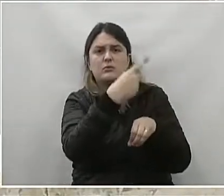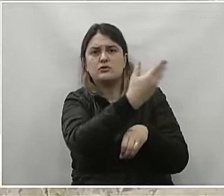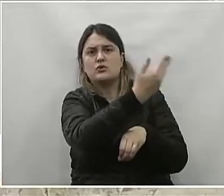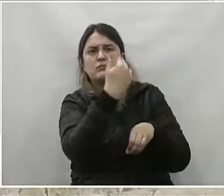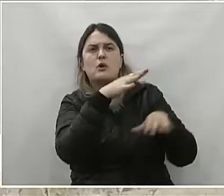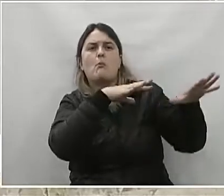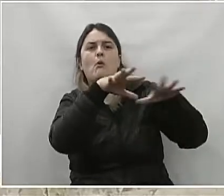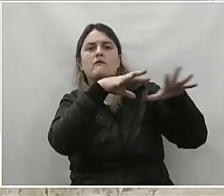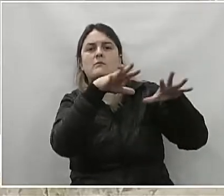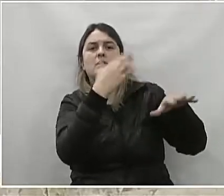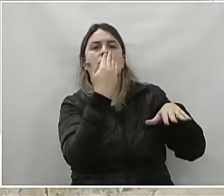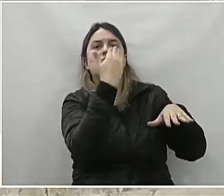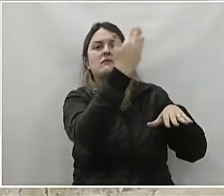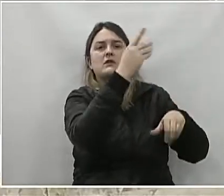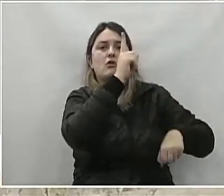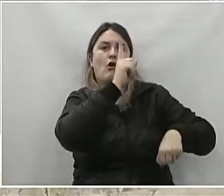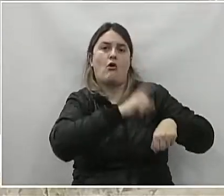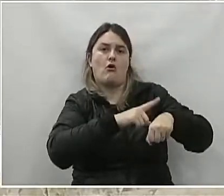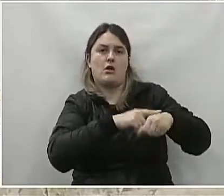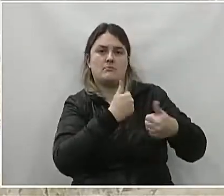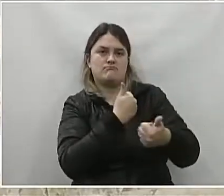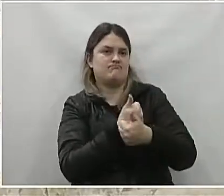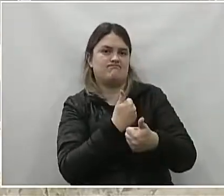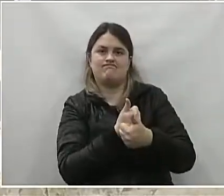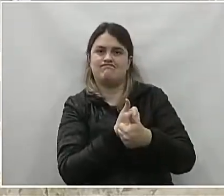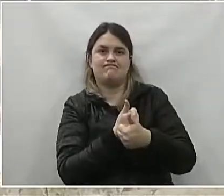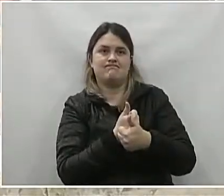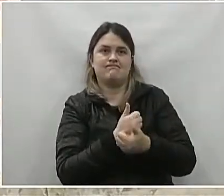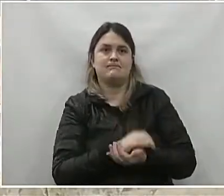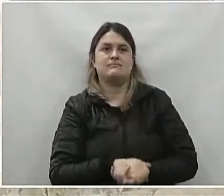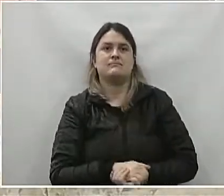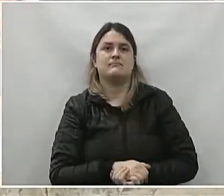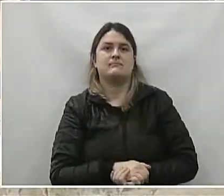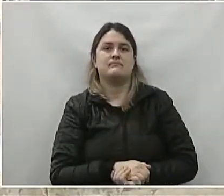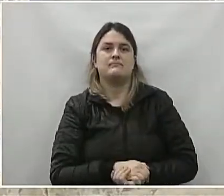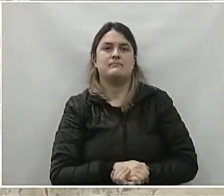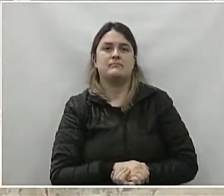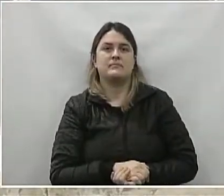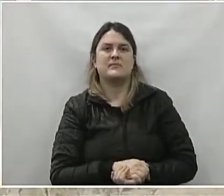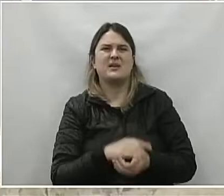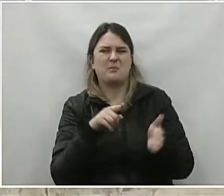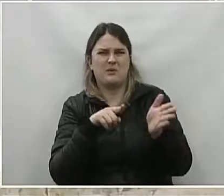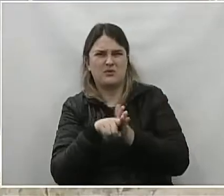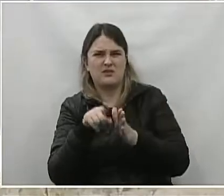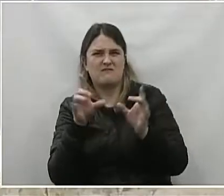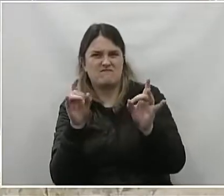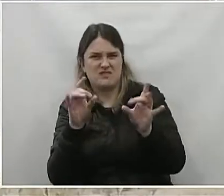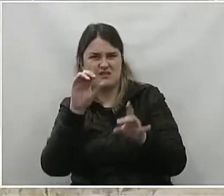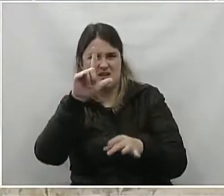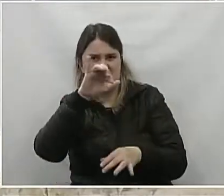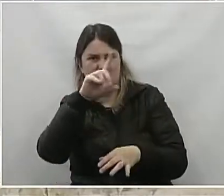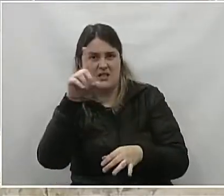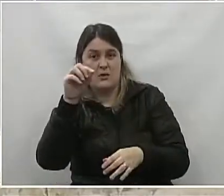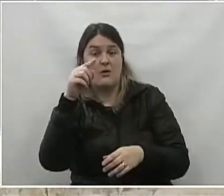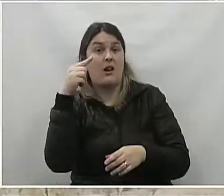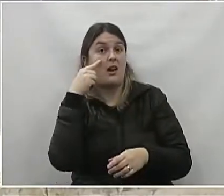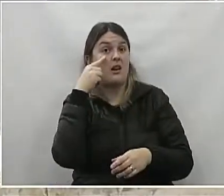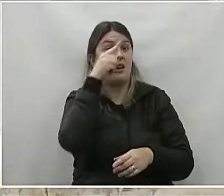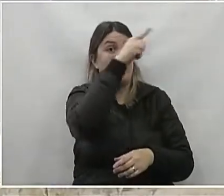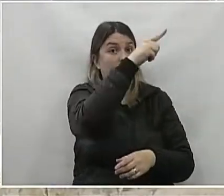as manifestações mais em cima da hora. Né? Então, é para colocar isso. Essa questão do leilão é